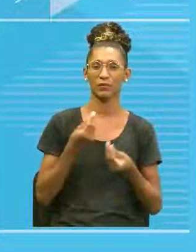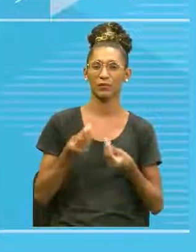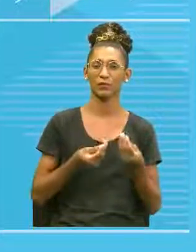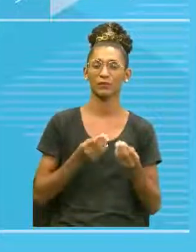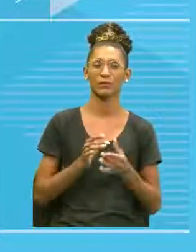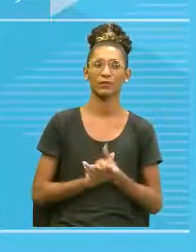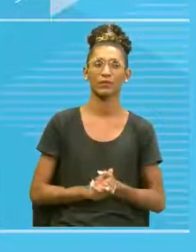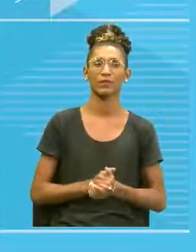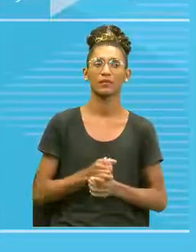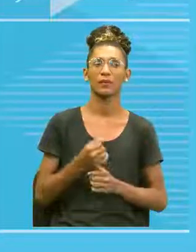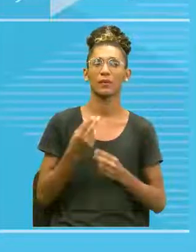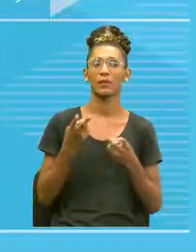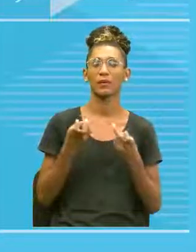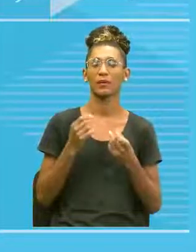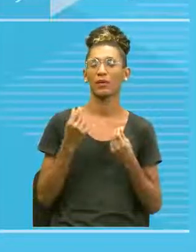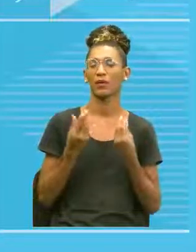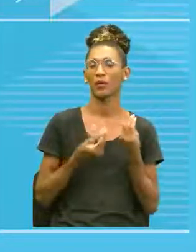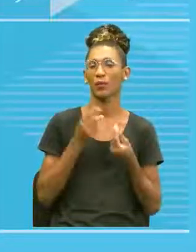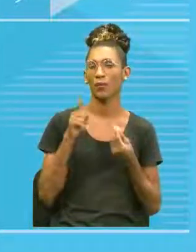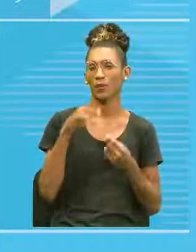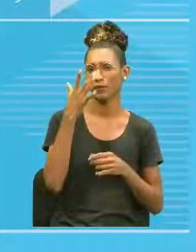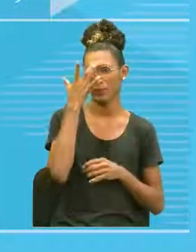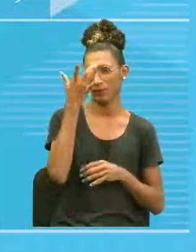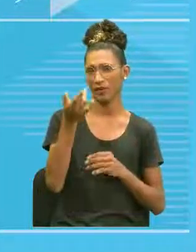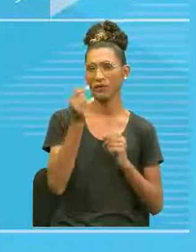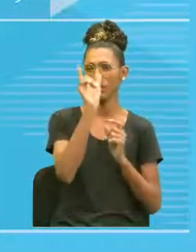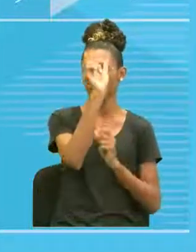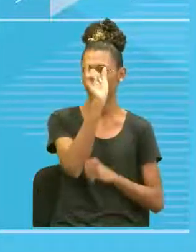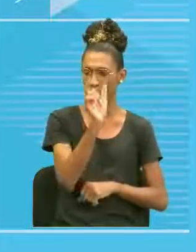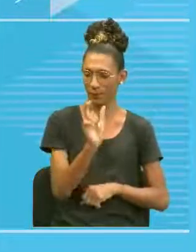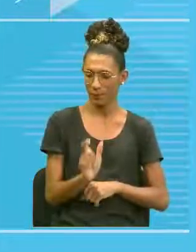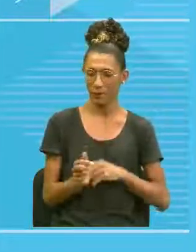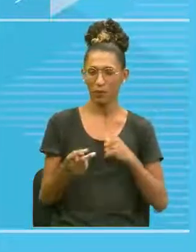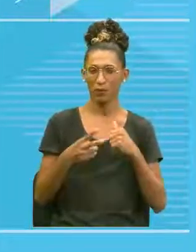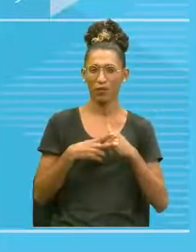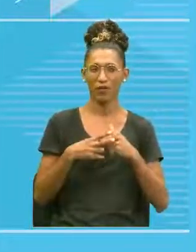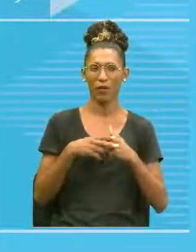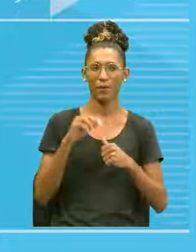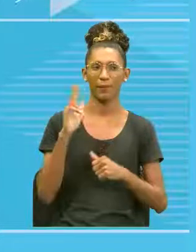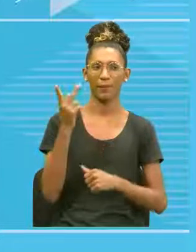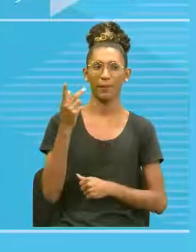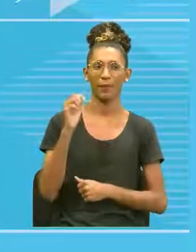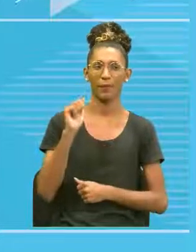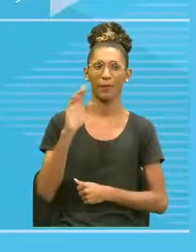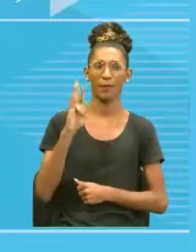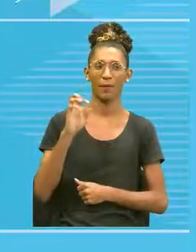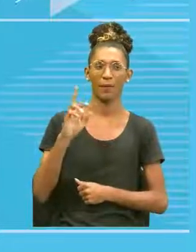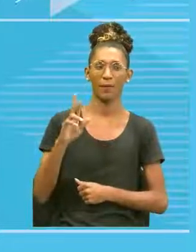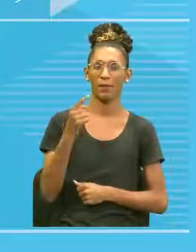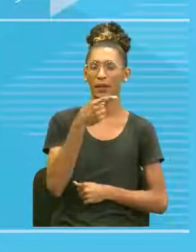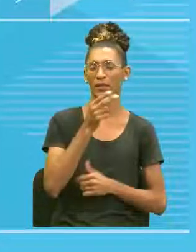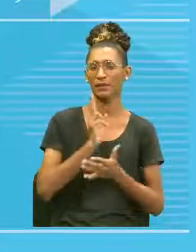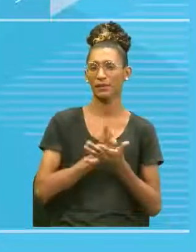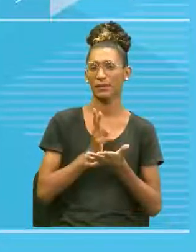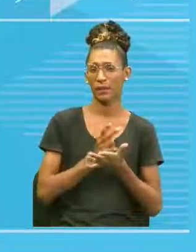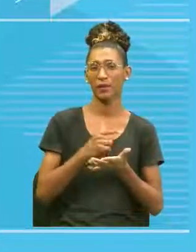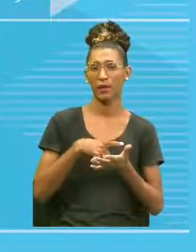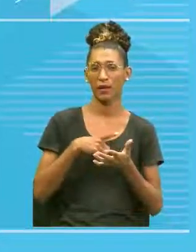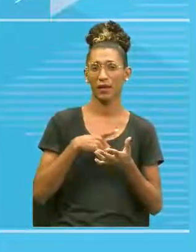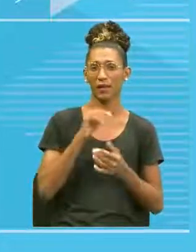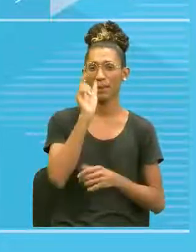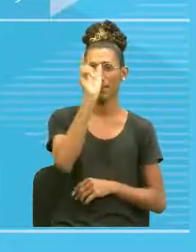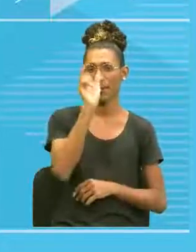veja como é fácil conjugar o verbo haver lembrando você sempre terá que usar o verbo haver o